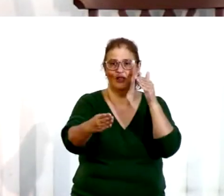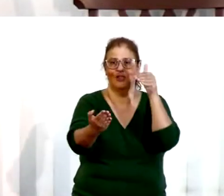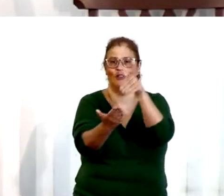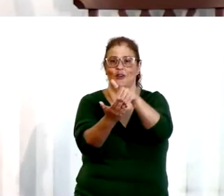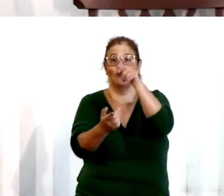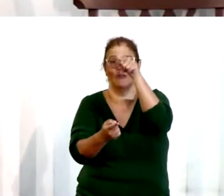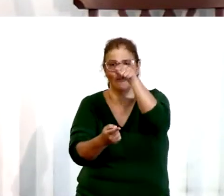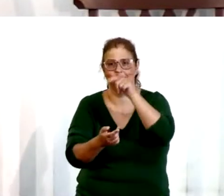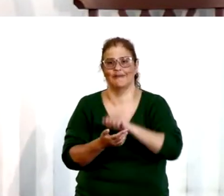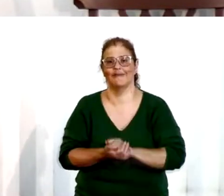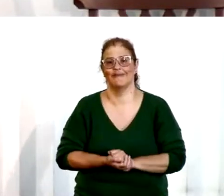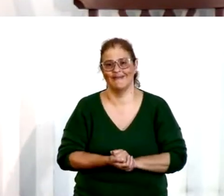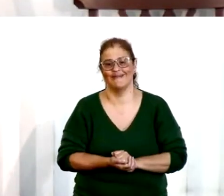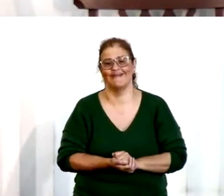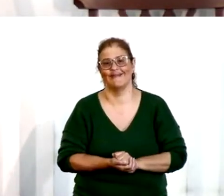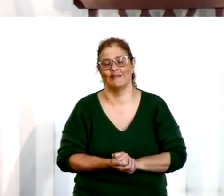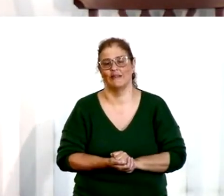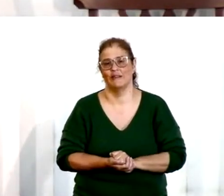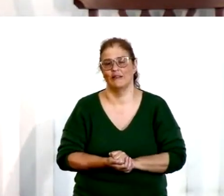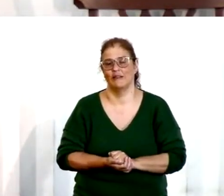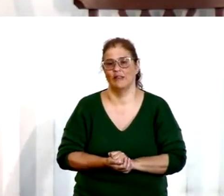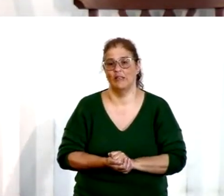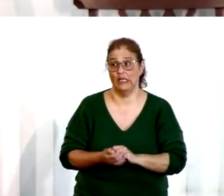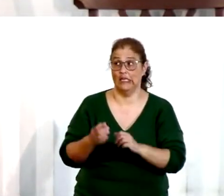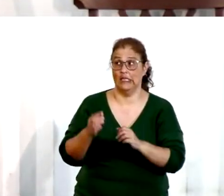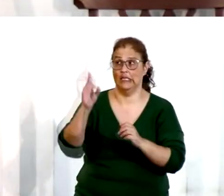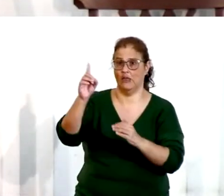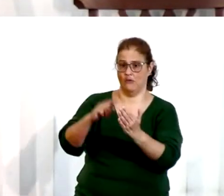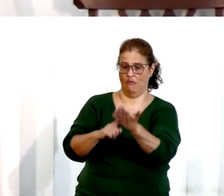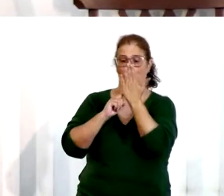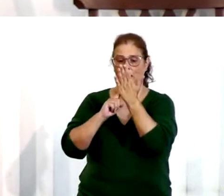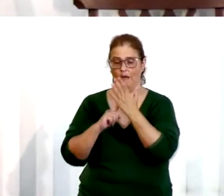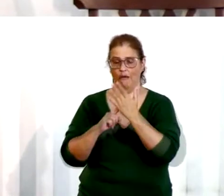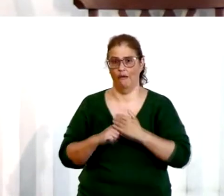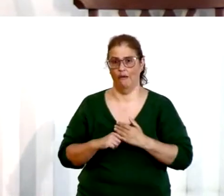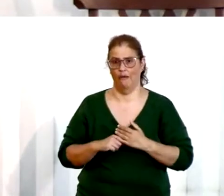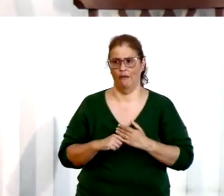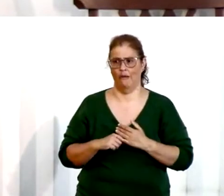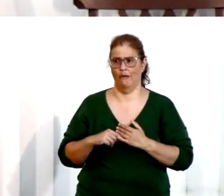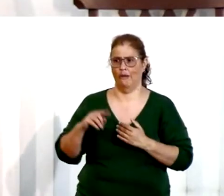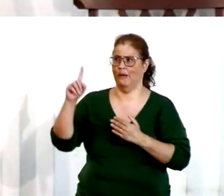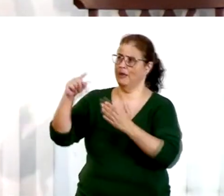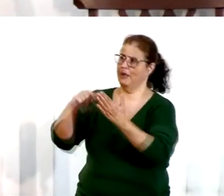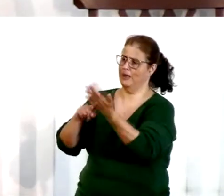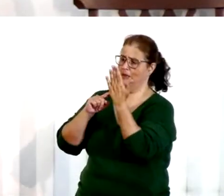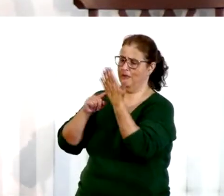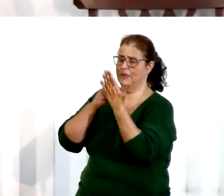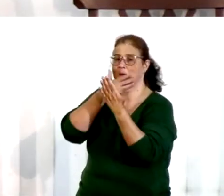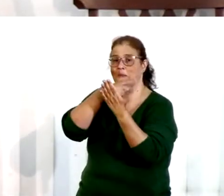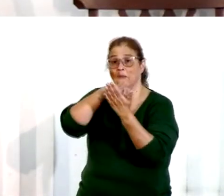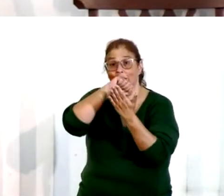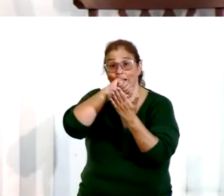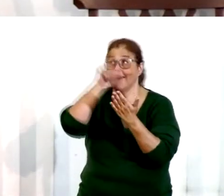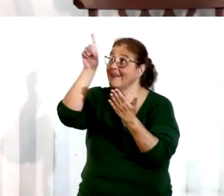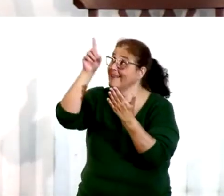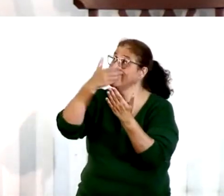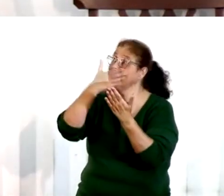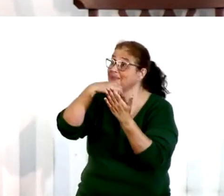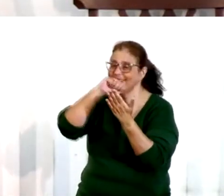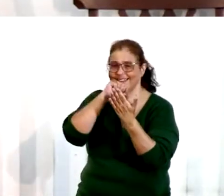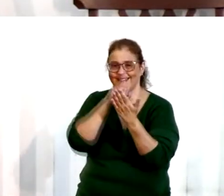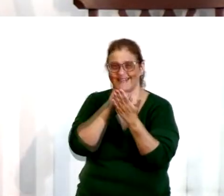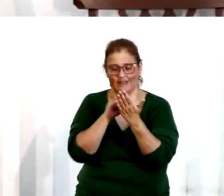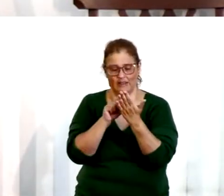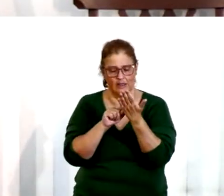você. Ele se revelou. Ele se mostrou Pai. Ele mostrou